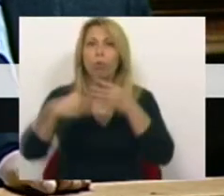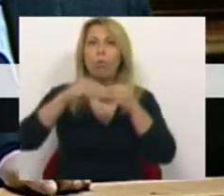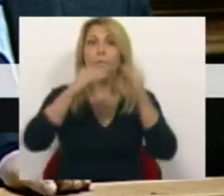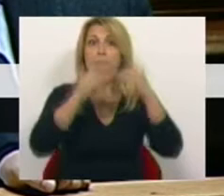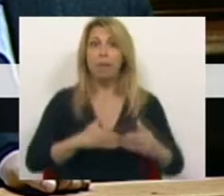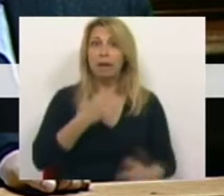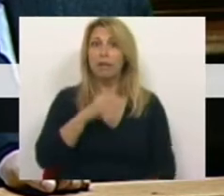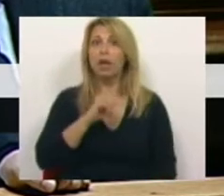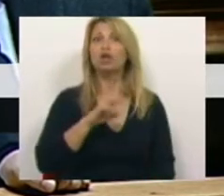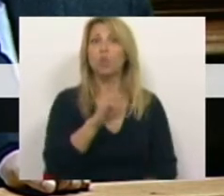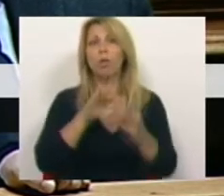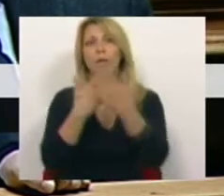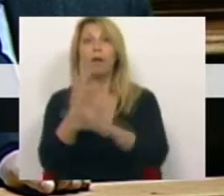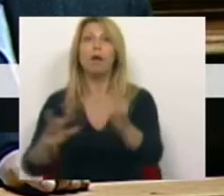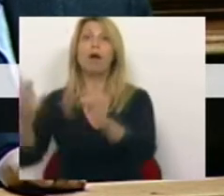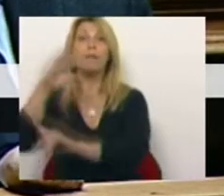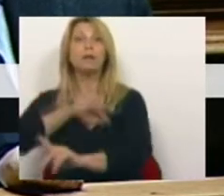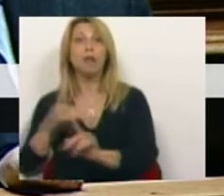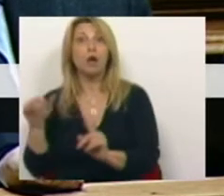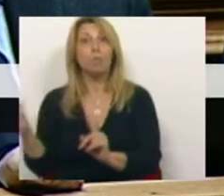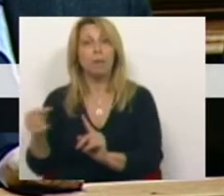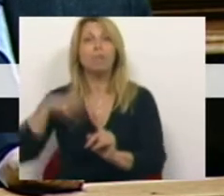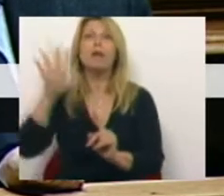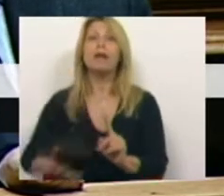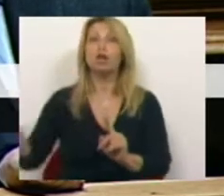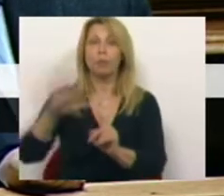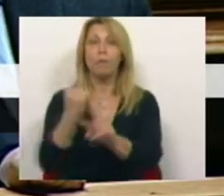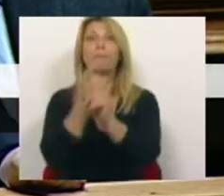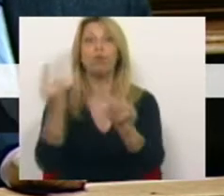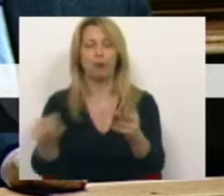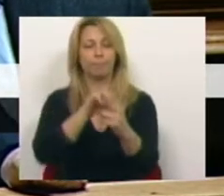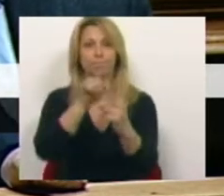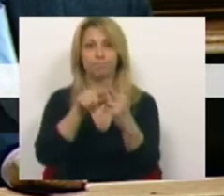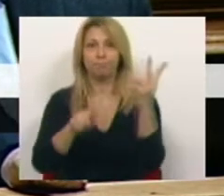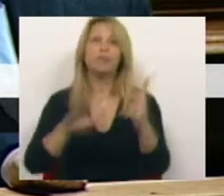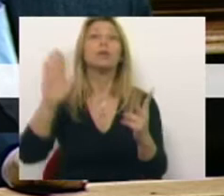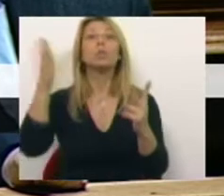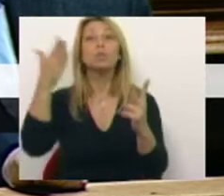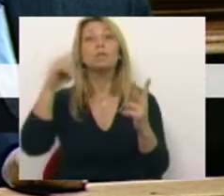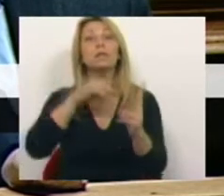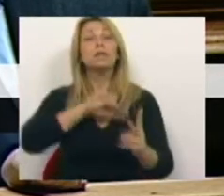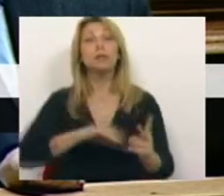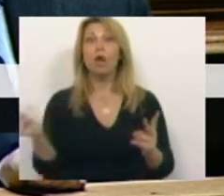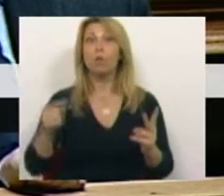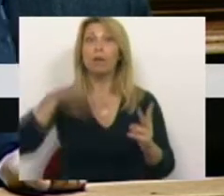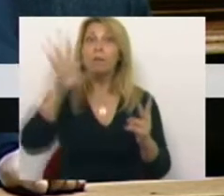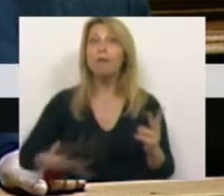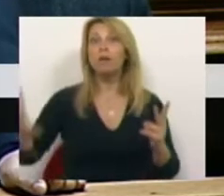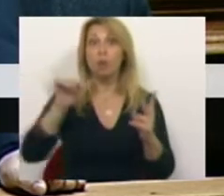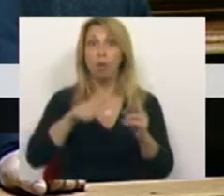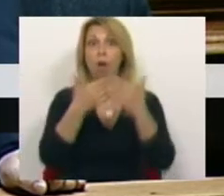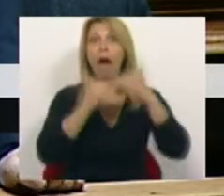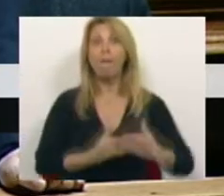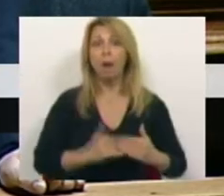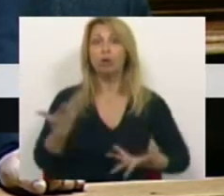redução da TSU para subir ao salário mínimo nacional, por duas razões. A primeira é que o salário mínimo nacional está hoje abaixo do que era há 40